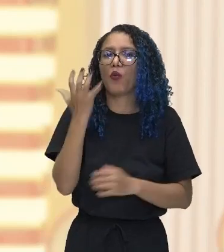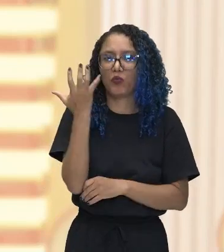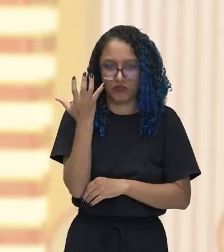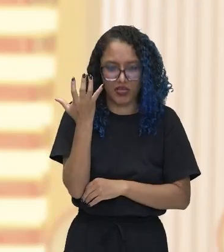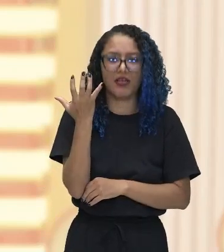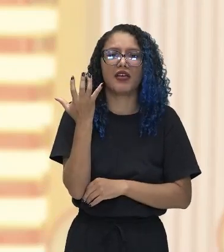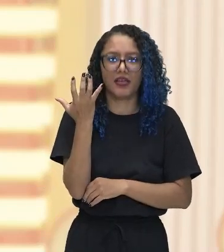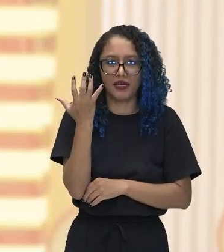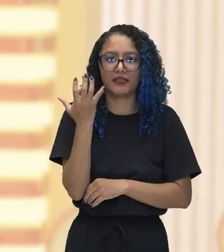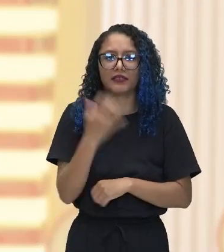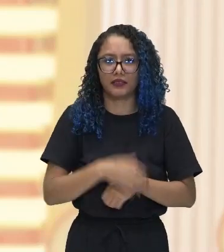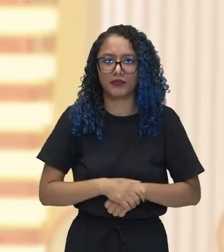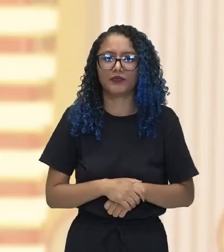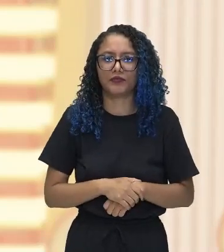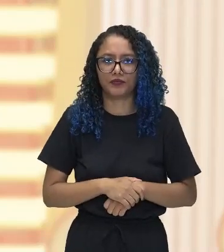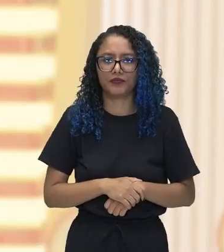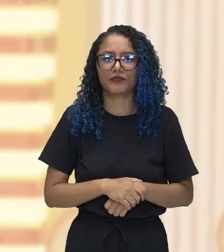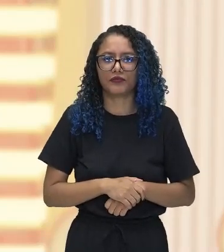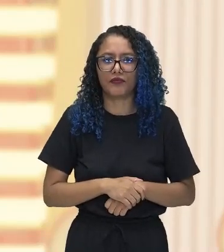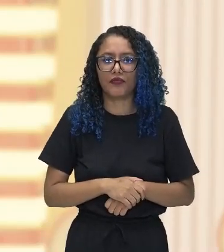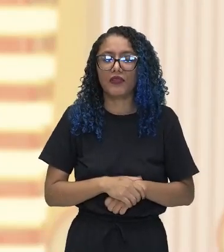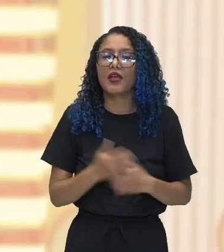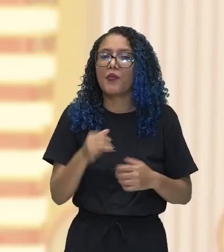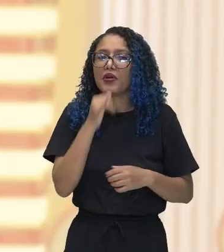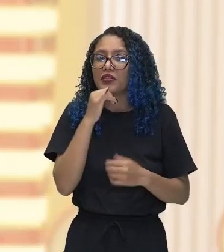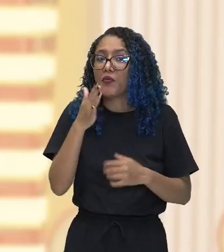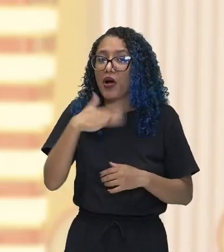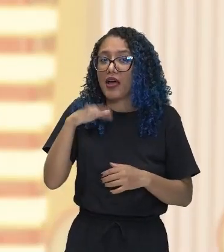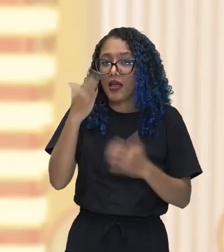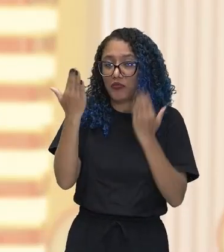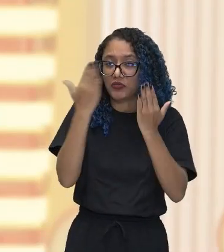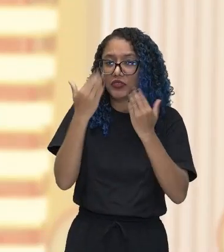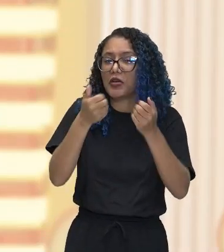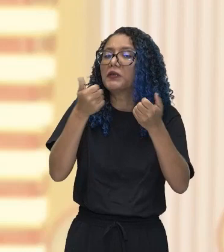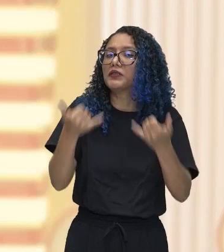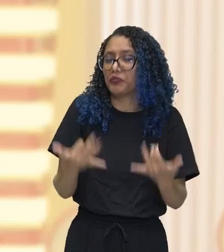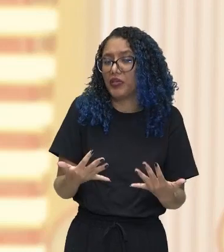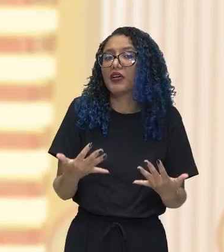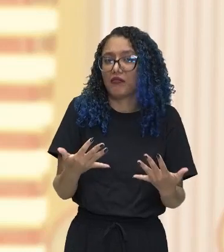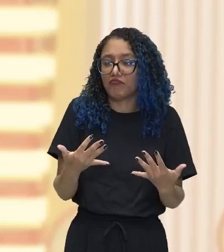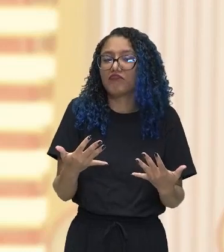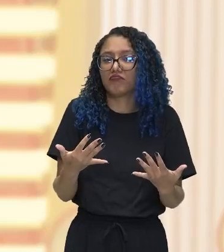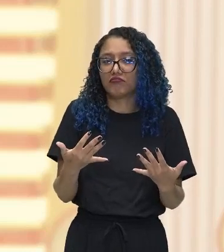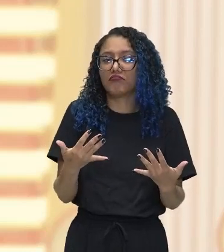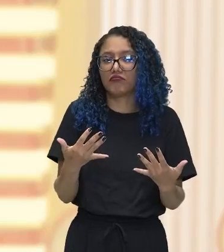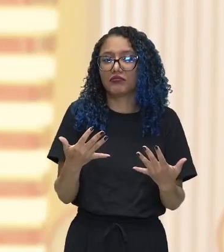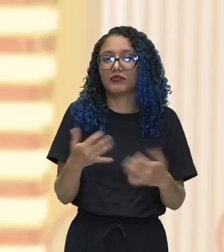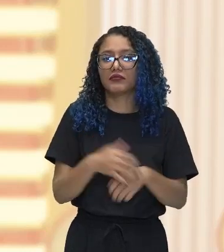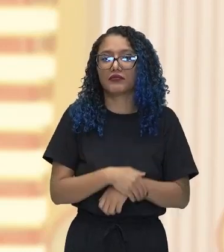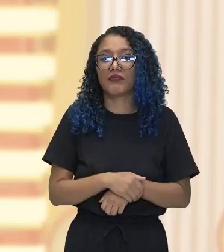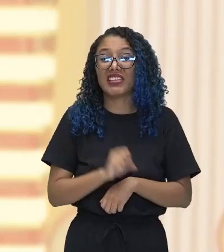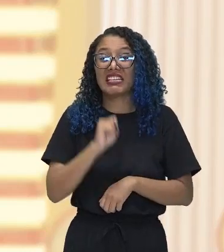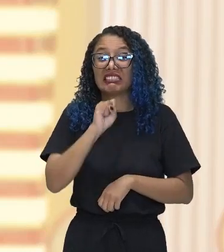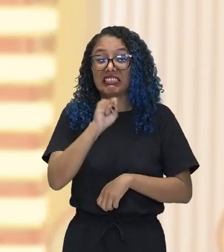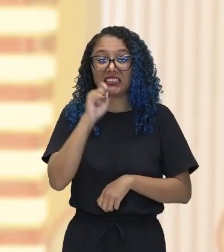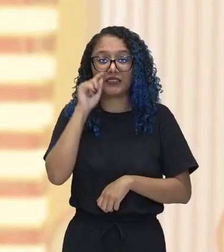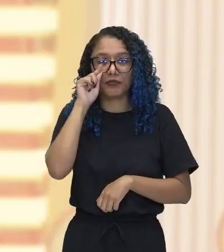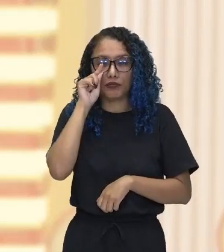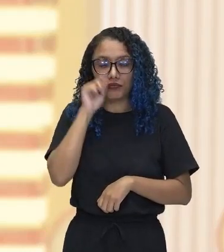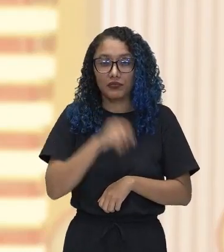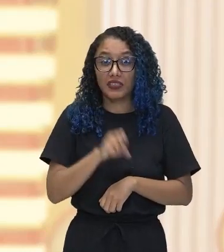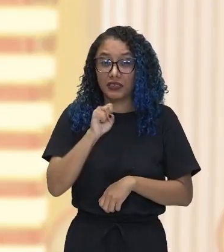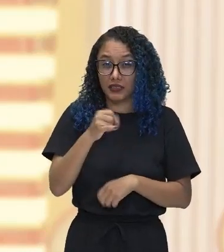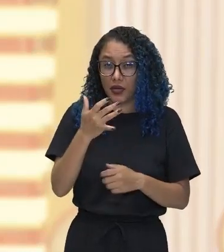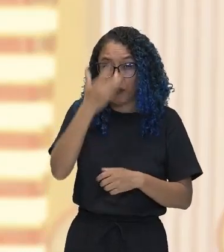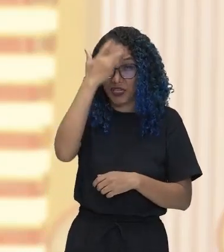mesmo essa parte, quando a gente vê a psicologia, né? Ela vai justamente nos falar que quanto trânsito maior, né, com